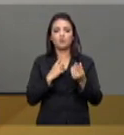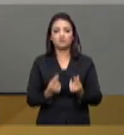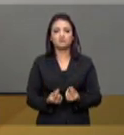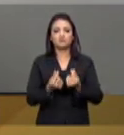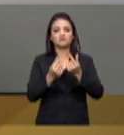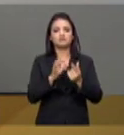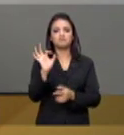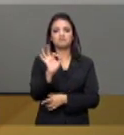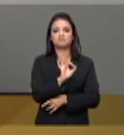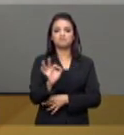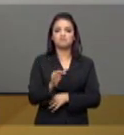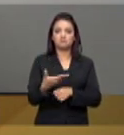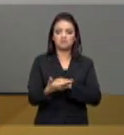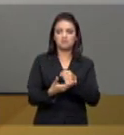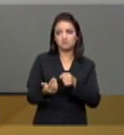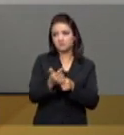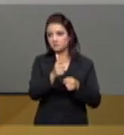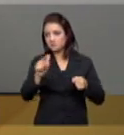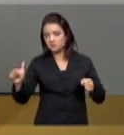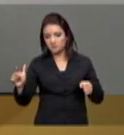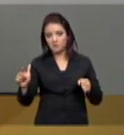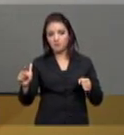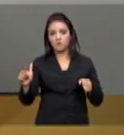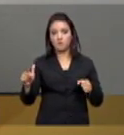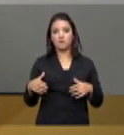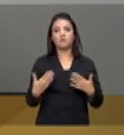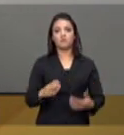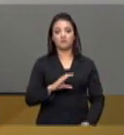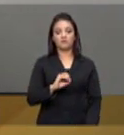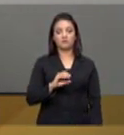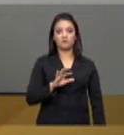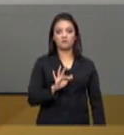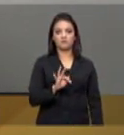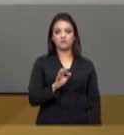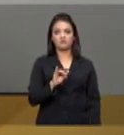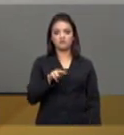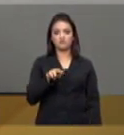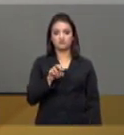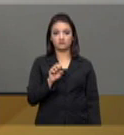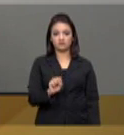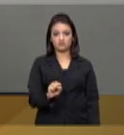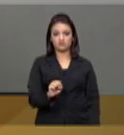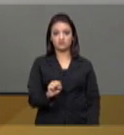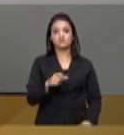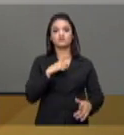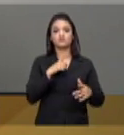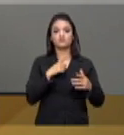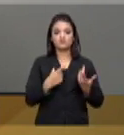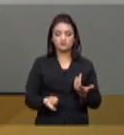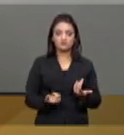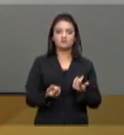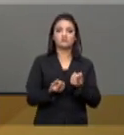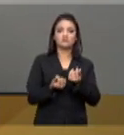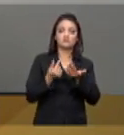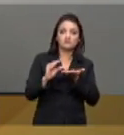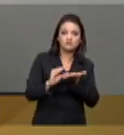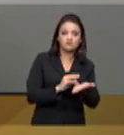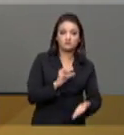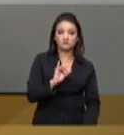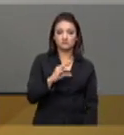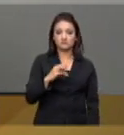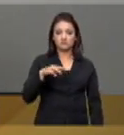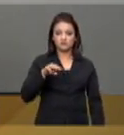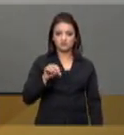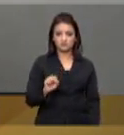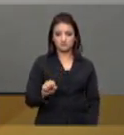como base de incidência de outro. COFINS, base de incidência, STF faturamento, julga constitucionalidade de inclusão do